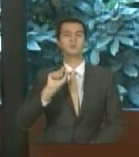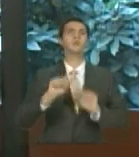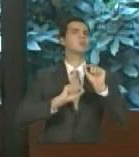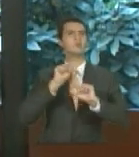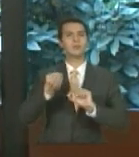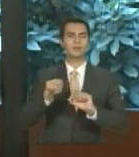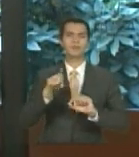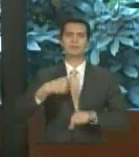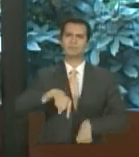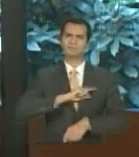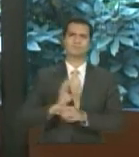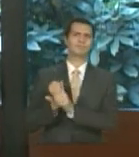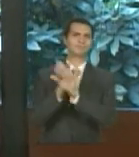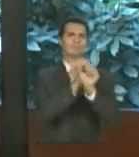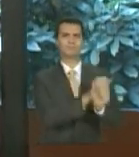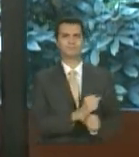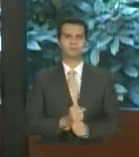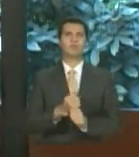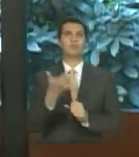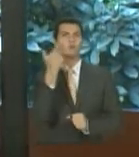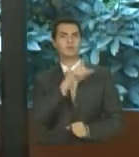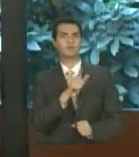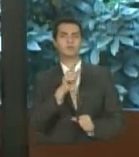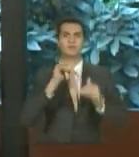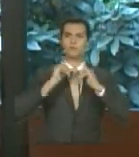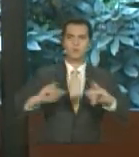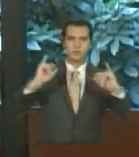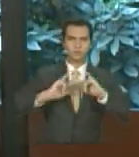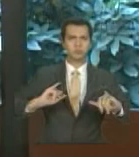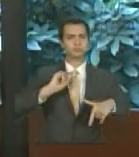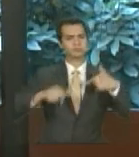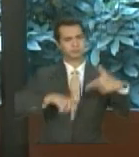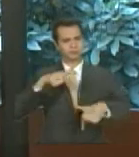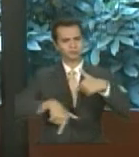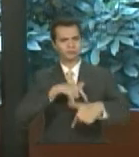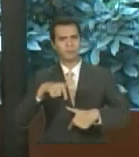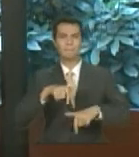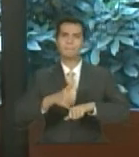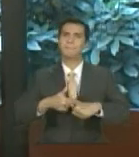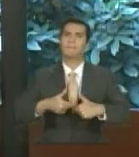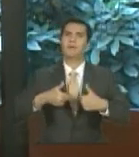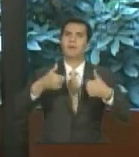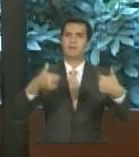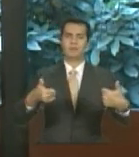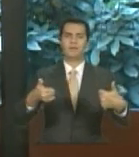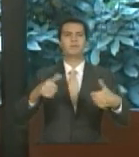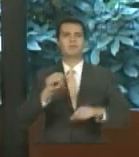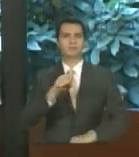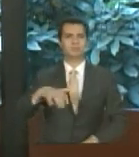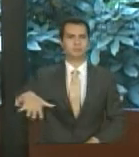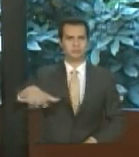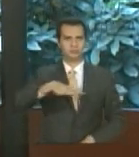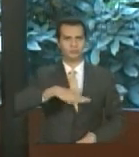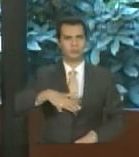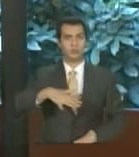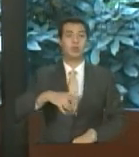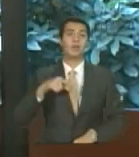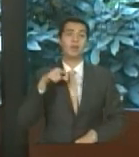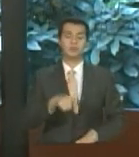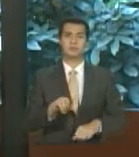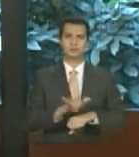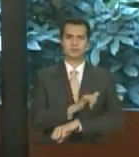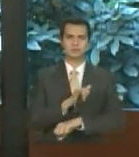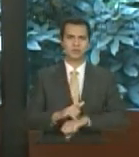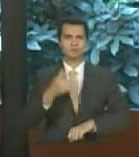na consolidação da política pública de assistência social. Essa estratégia de monitoramento que nos permite pensar